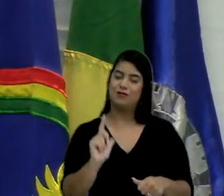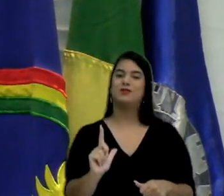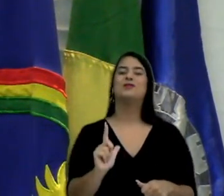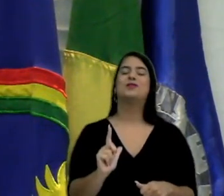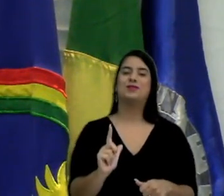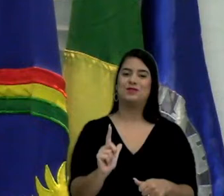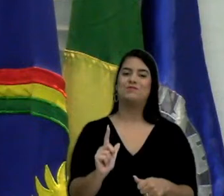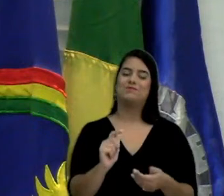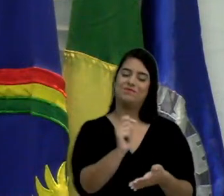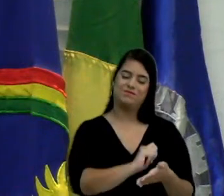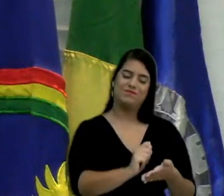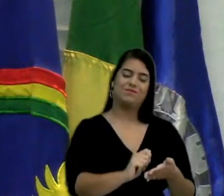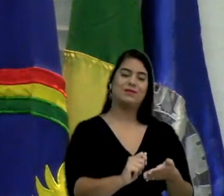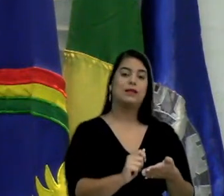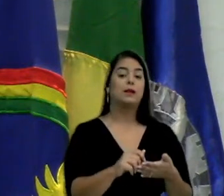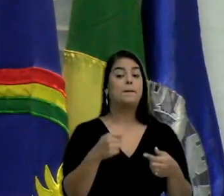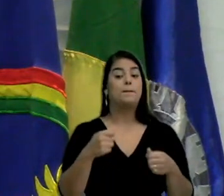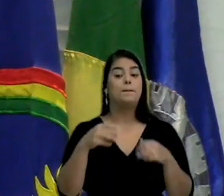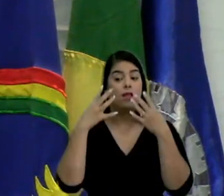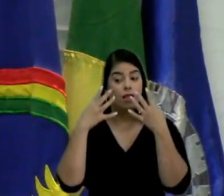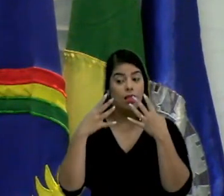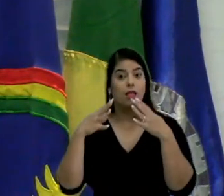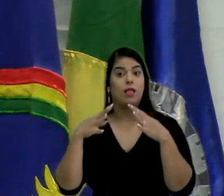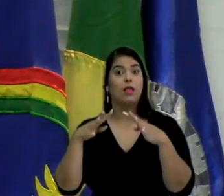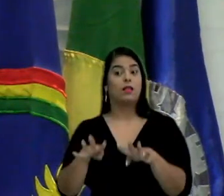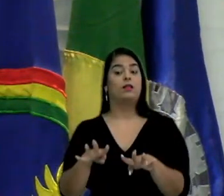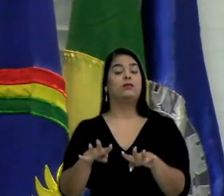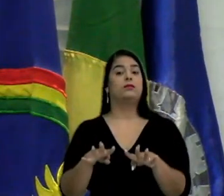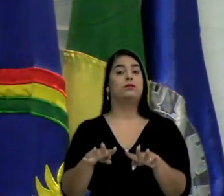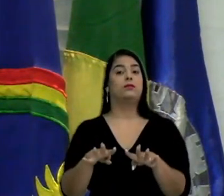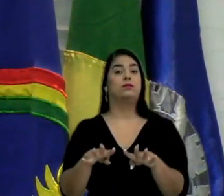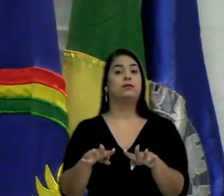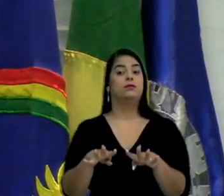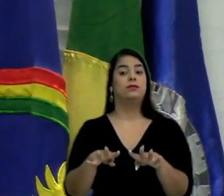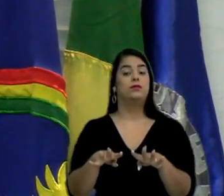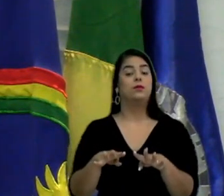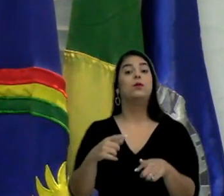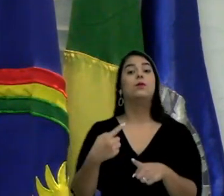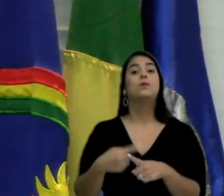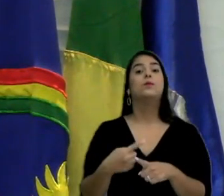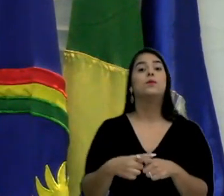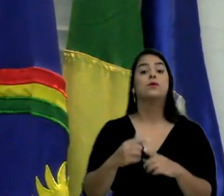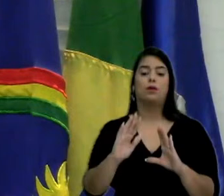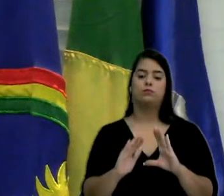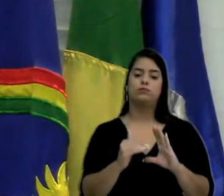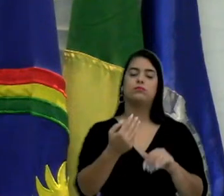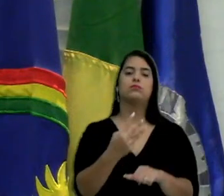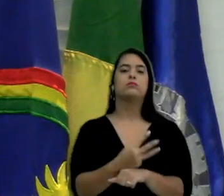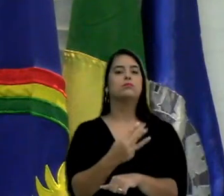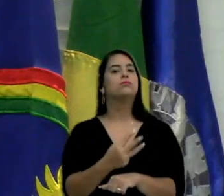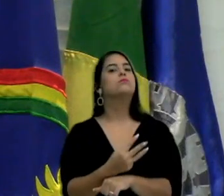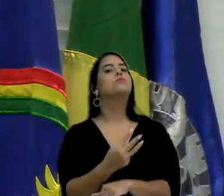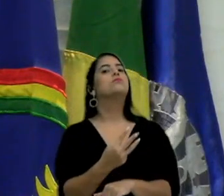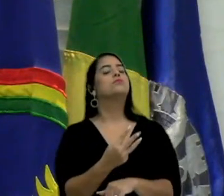que se inscreveram que fiquem atentos a aos e-mails porque a mensagem do Detran chega lá para ninguém passar eh